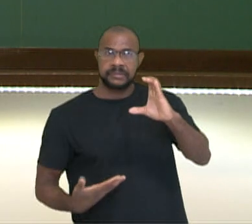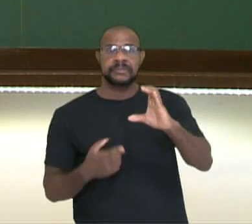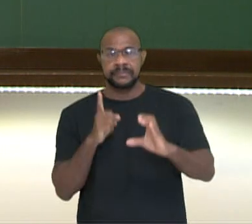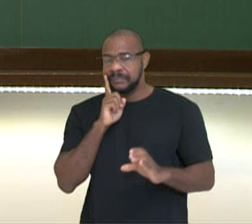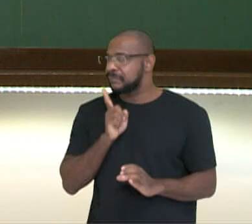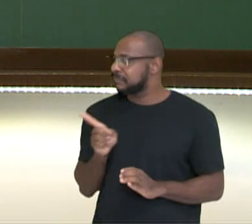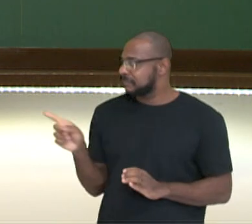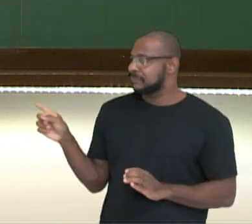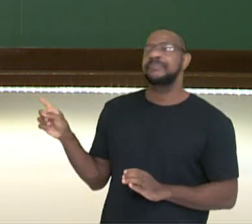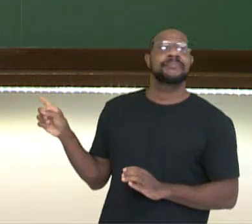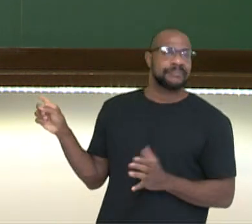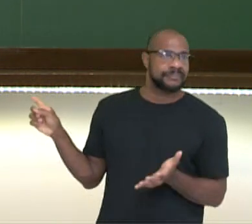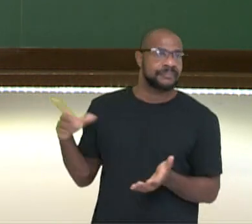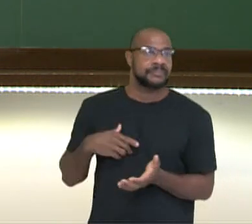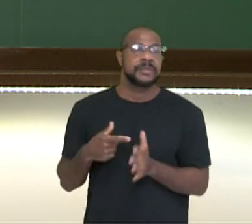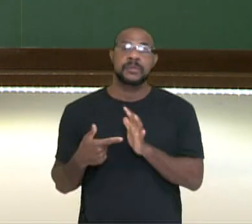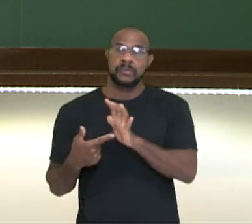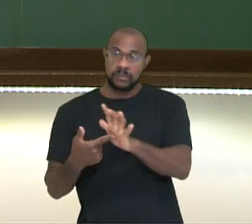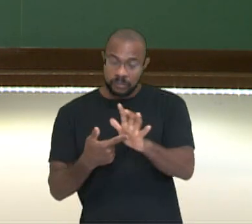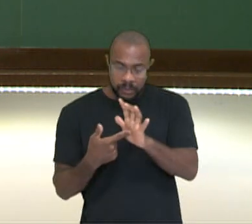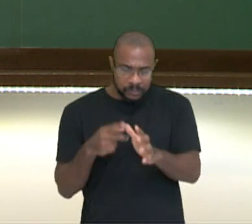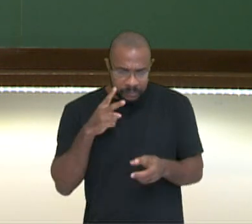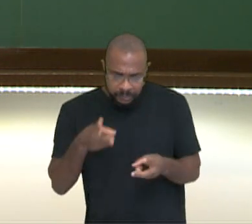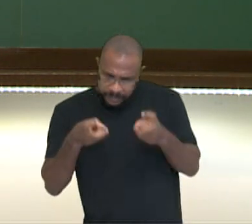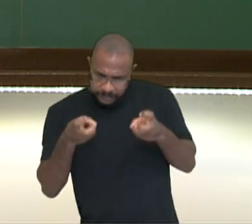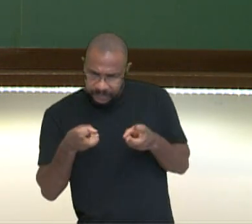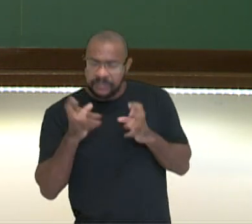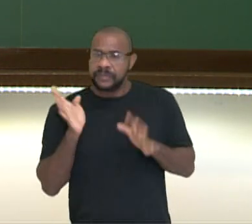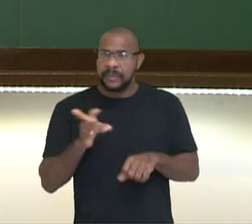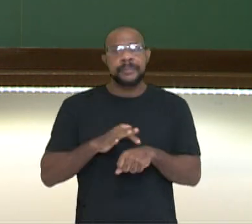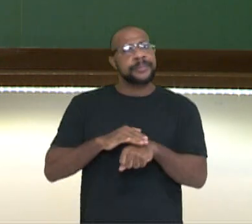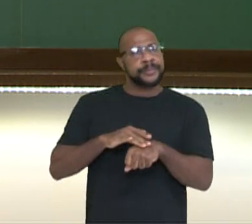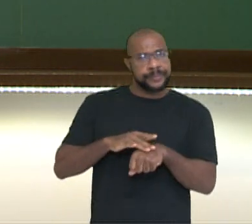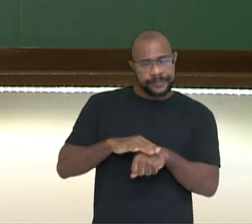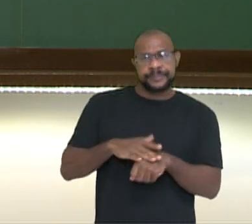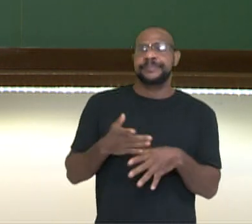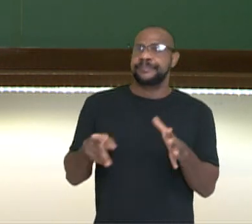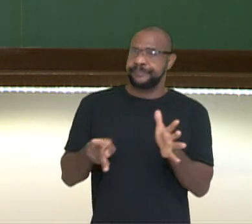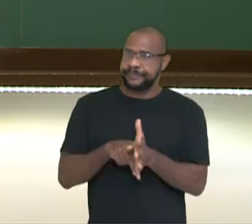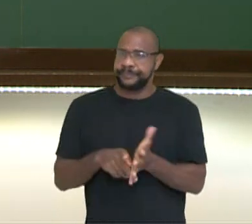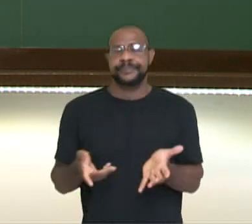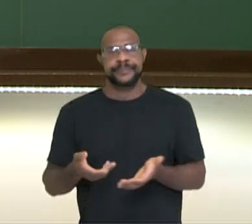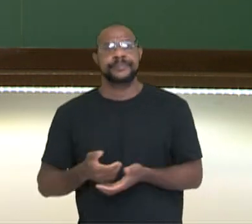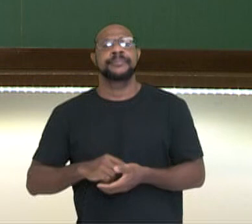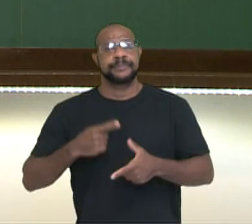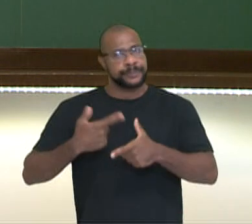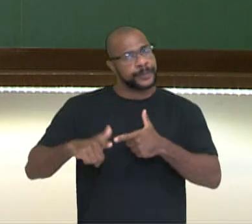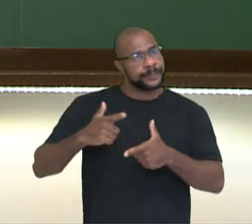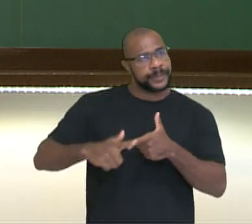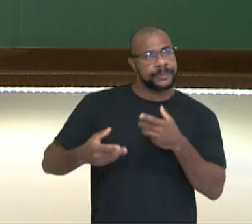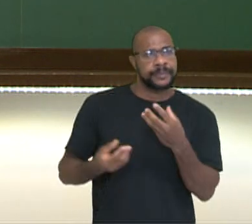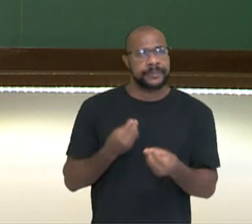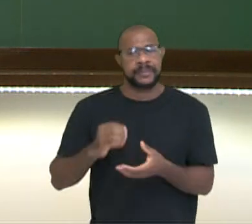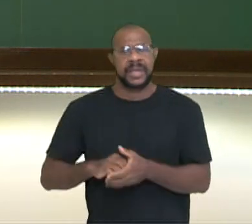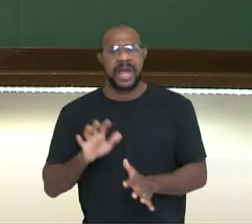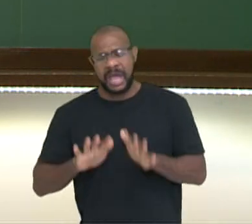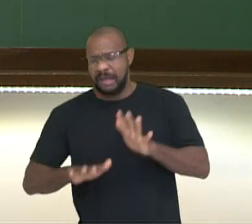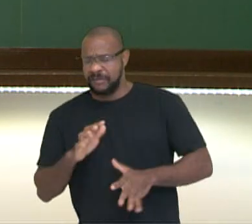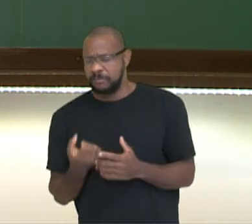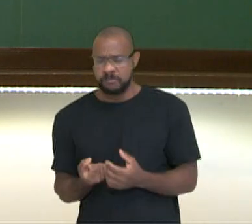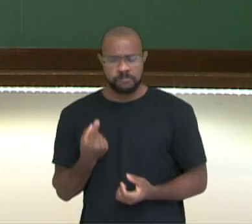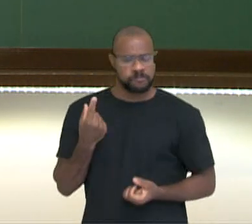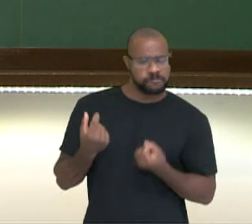tá? Aparecendo algumas delas, a gente já considera. Pode aparecer todas? Até pode, tá? Mas não é muito comum. Geralmente aparece uma ou outra